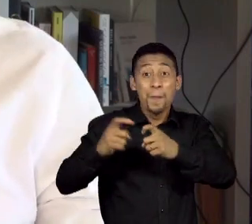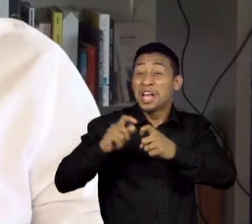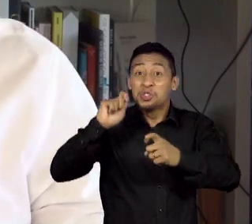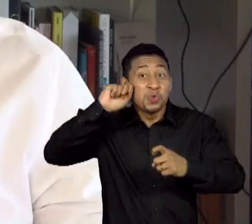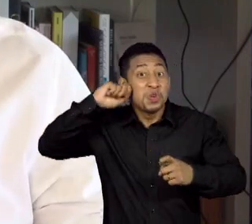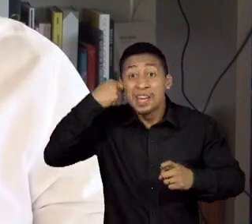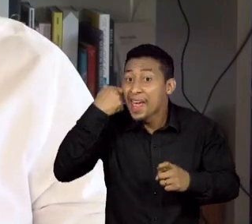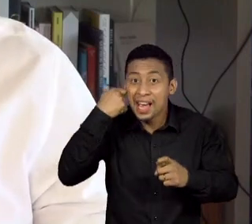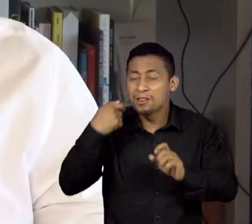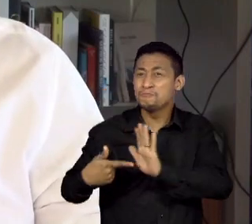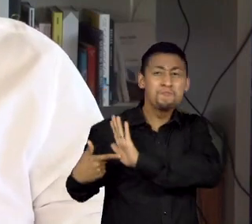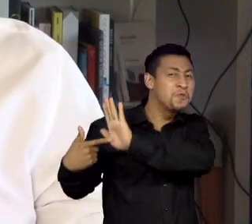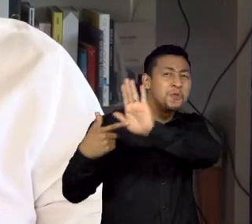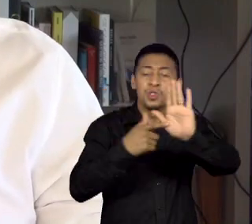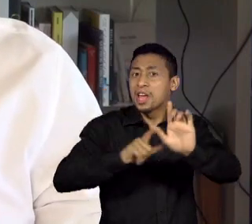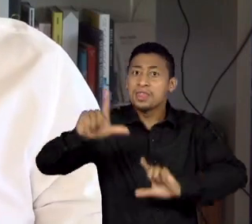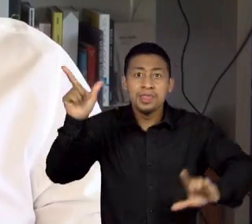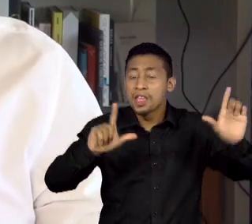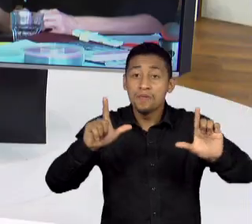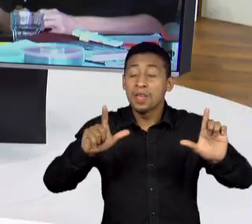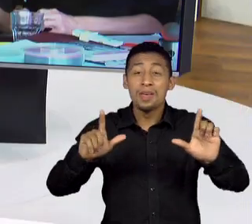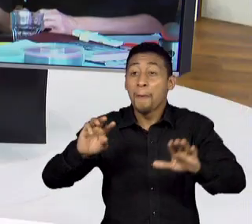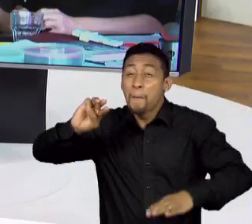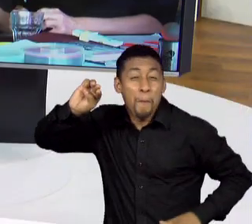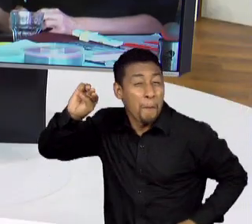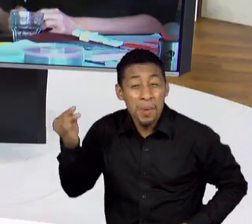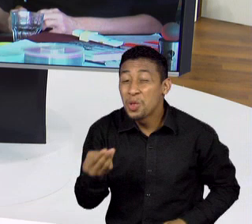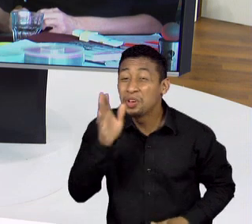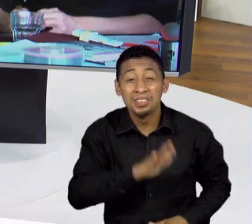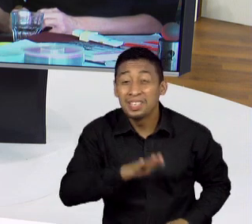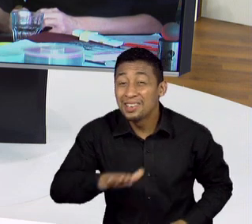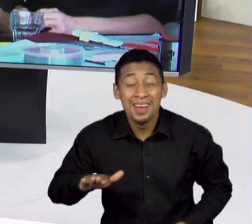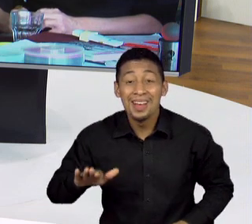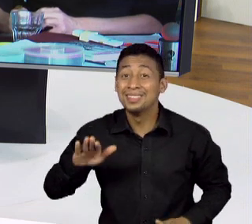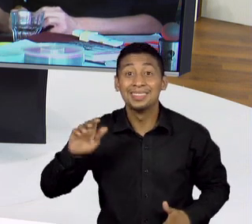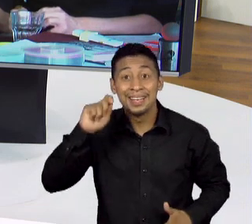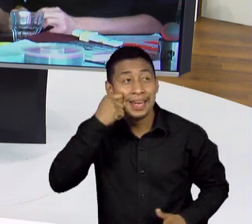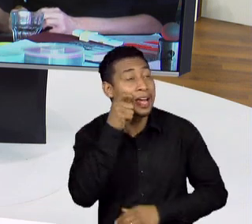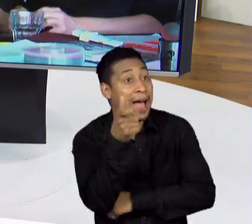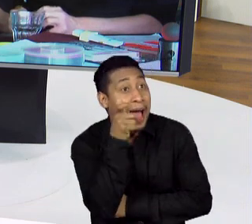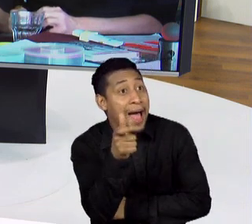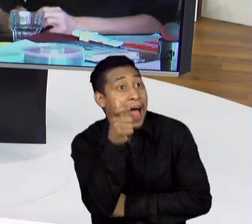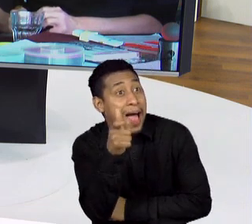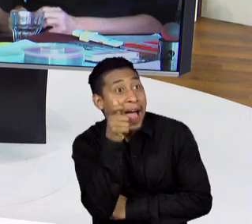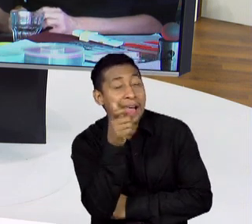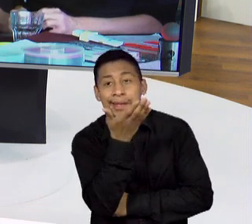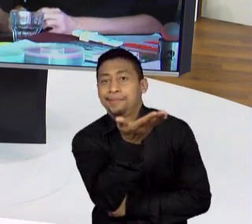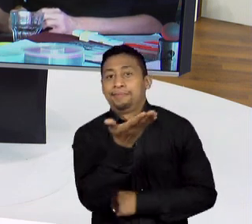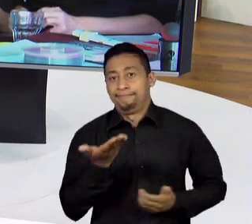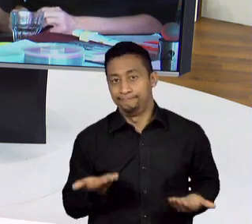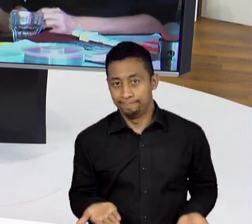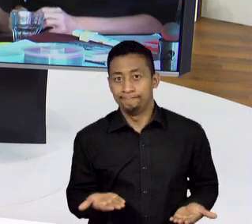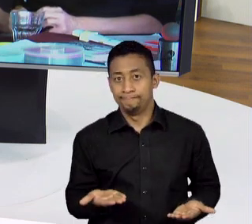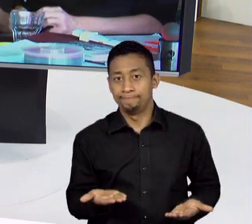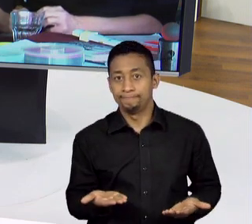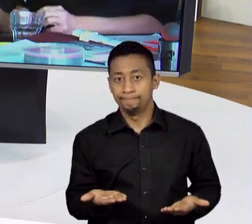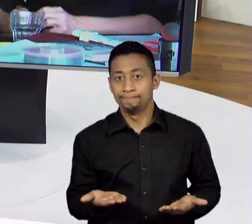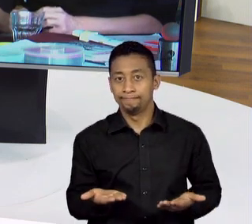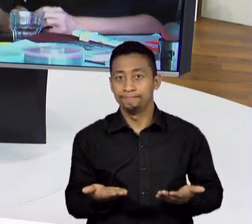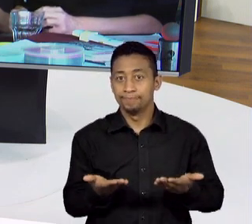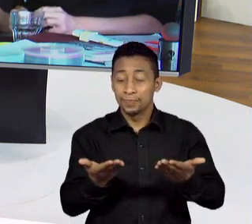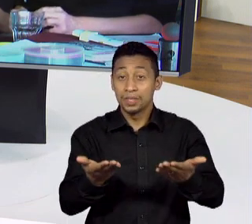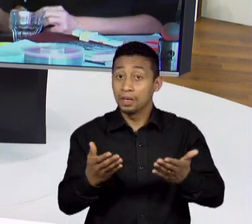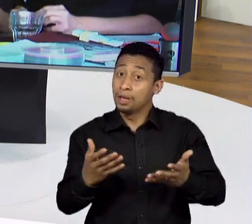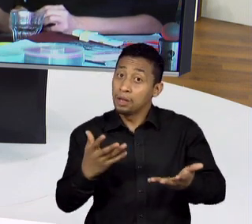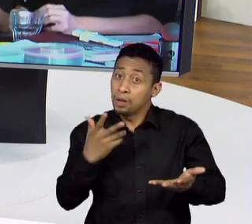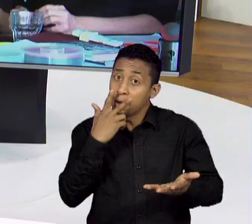milhões de crianças negras, né? Então, assim, tem um poder propagador enorme. Então, isso era uma coisa presente, eu acho, assim, no